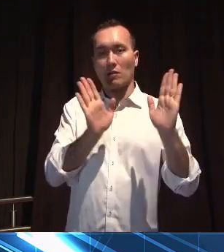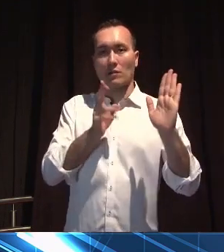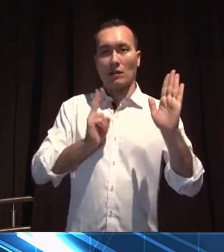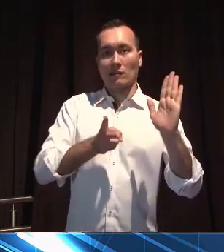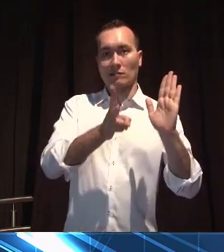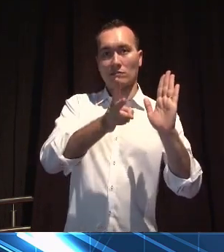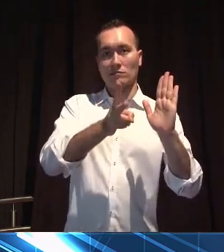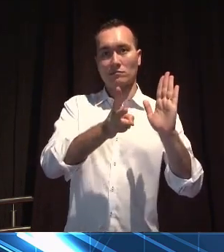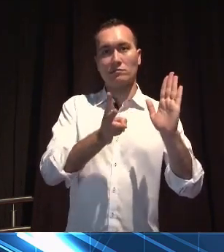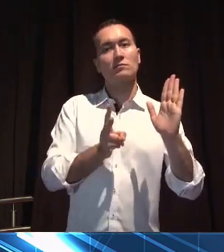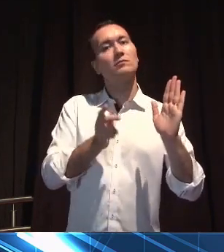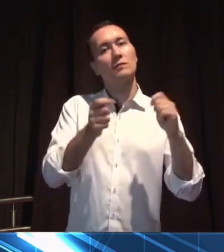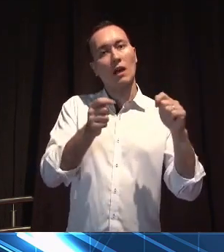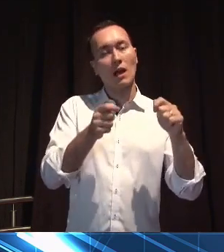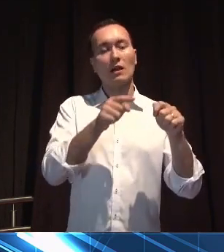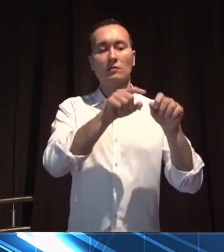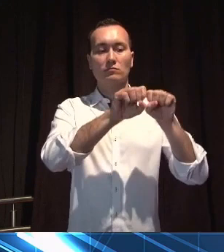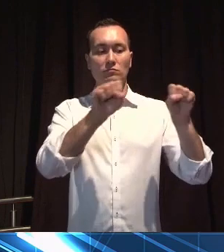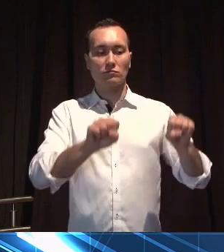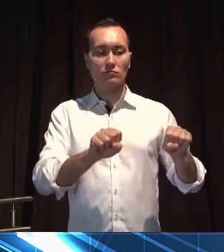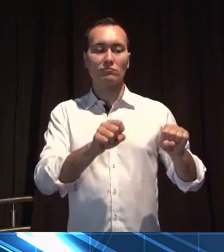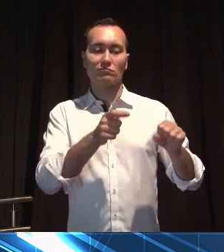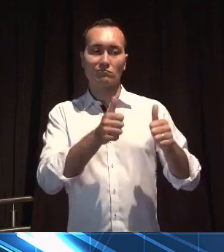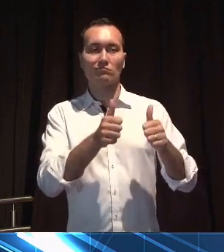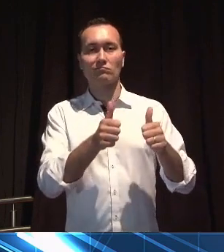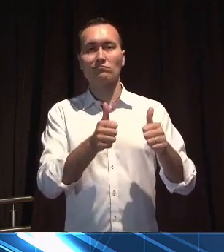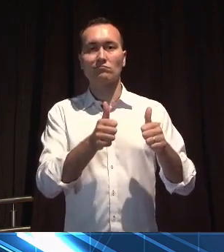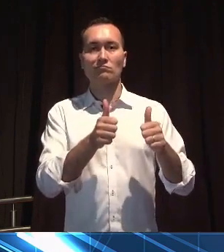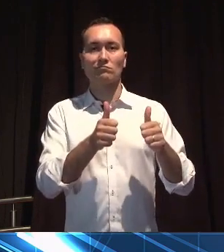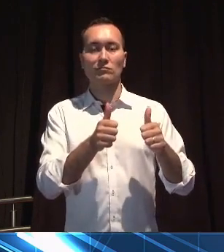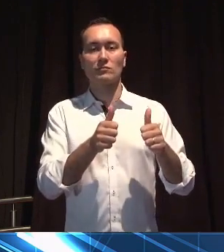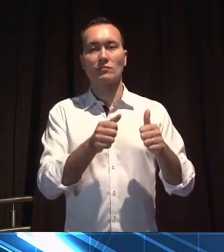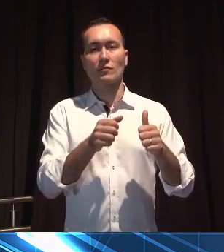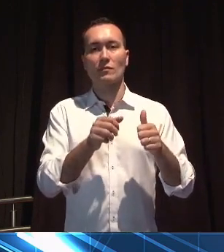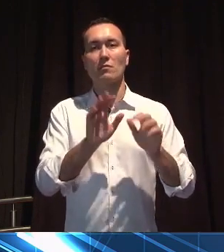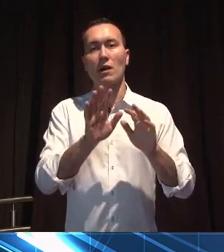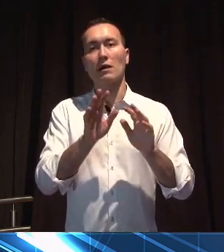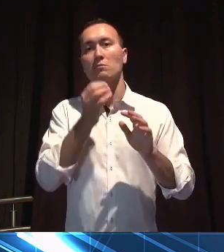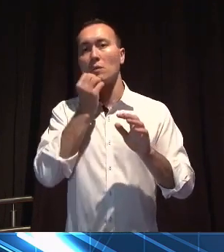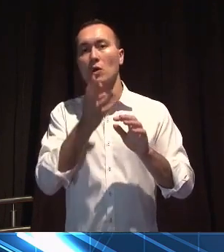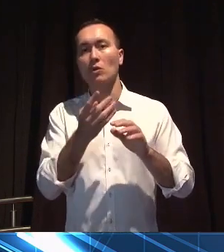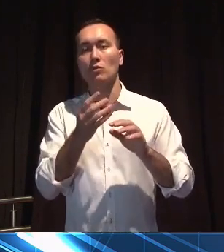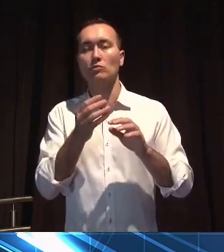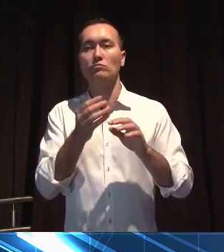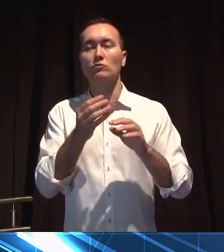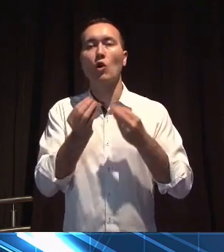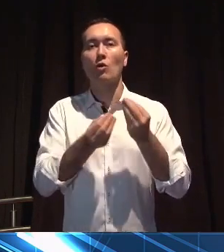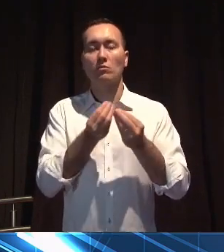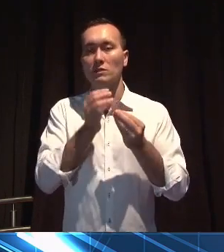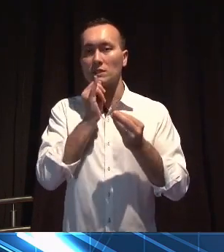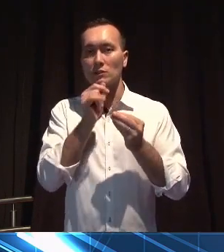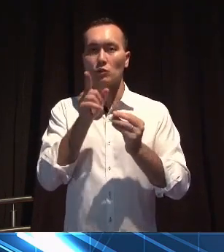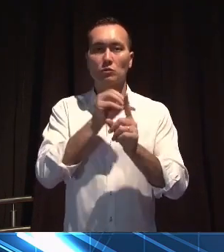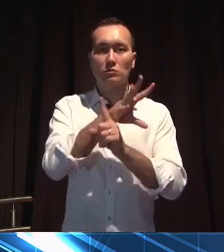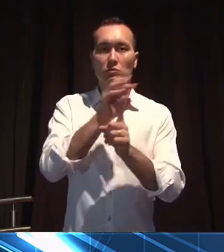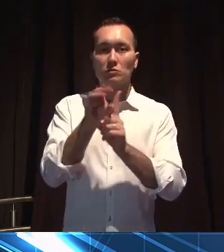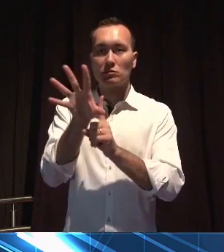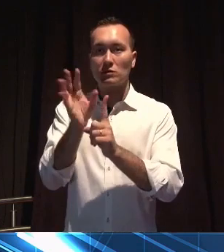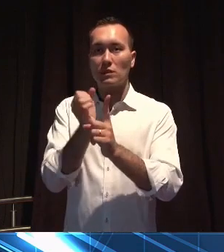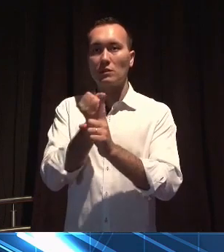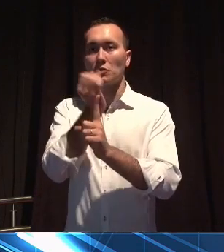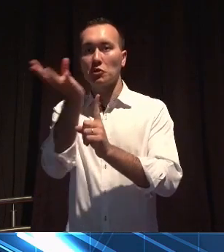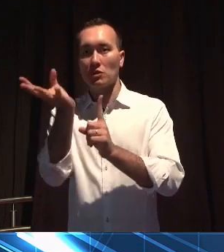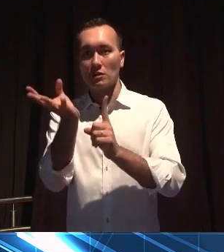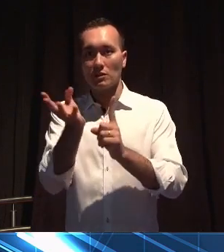faz sentido para as fronteiras do seu sistema quando você usa países externas e softwares externos e aí pode fazer sentido você ter essa